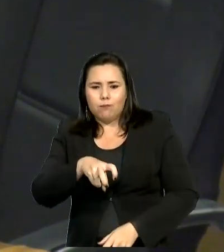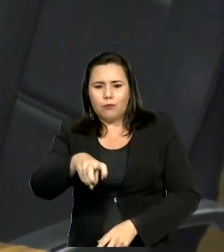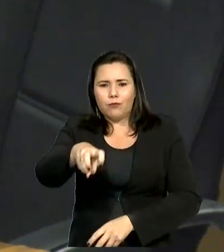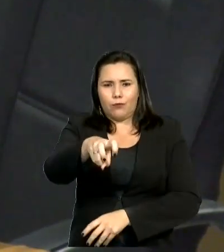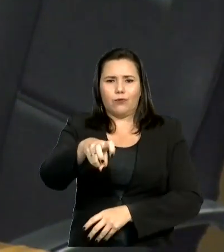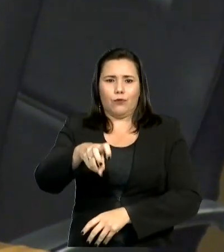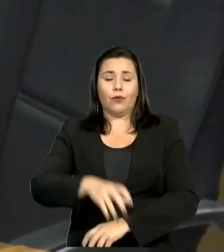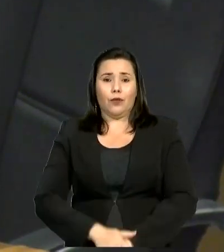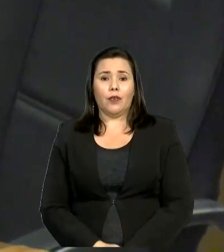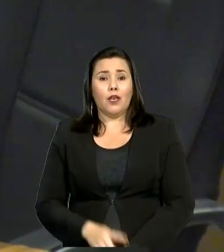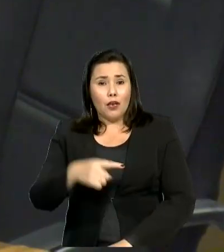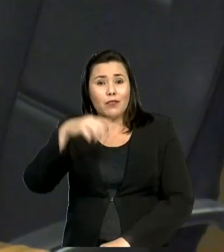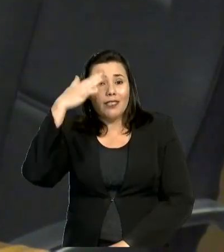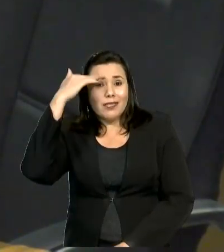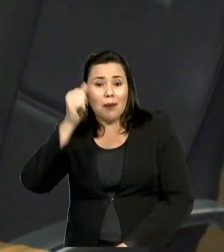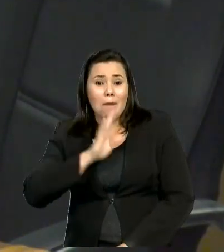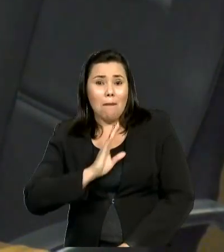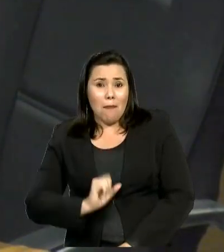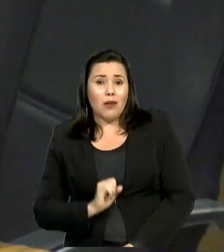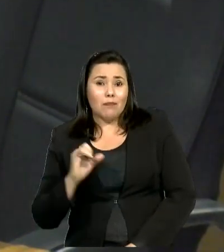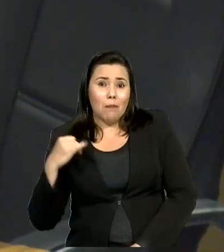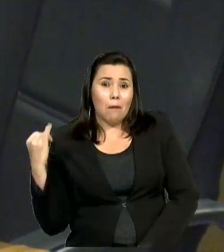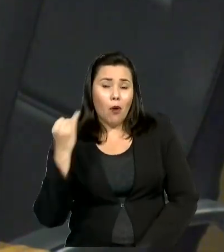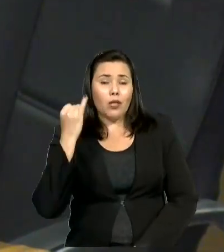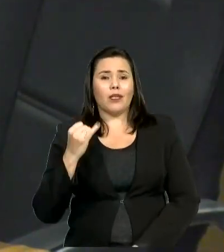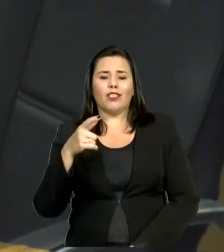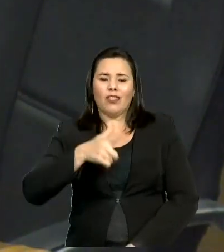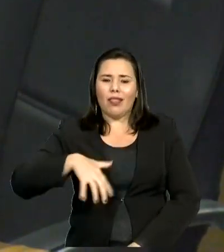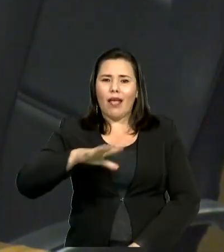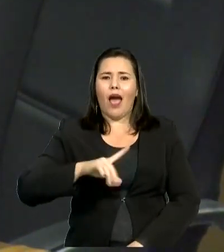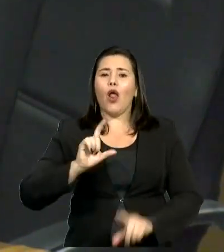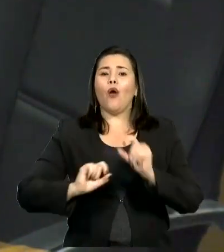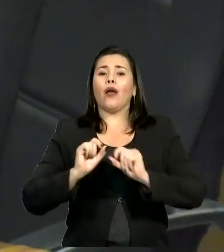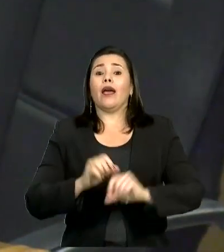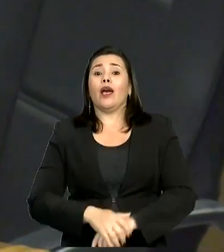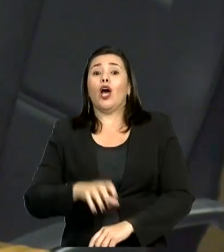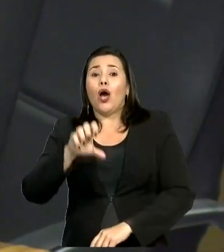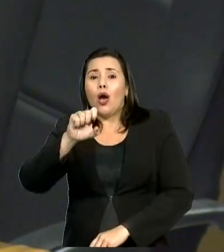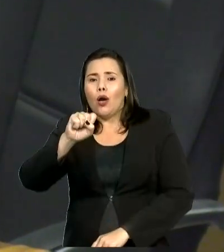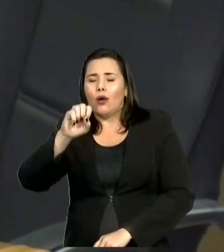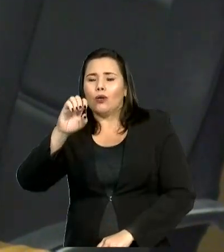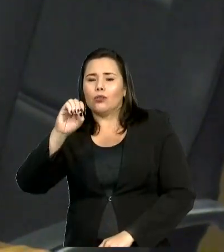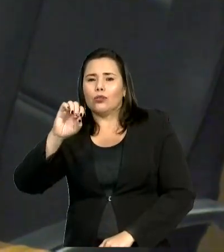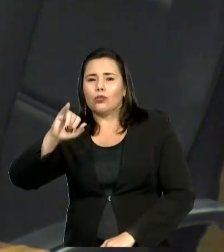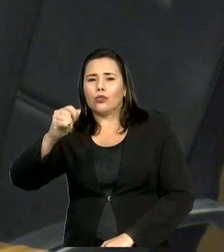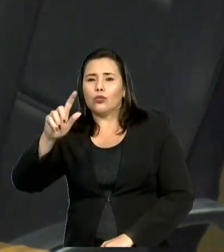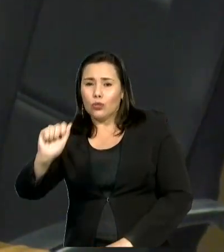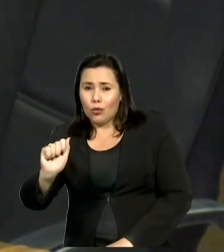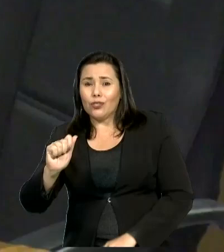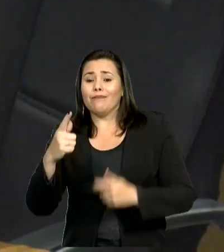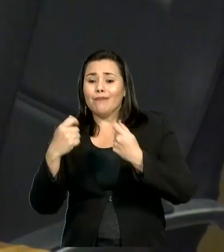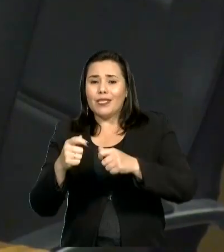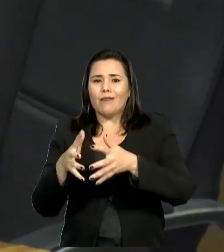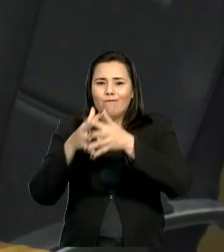até desnecessário esses debates tão agressivos, tão polarizados, porque